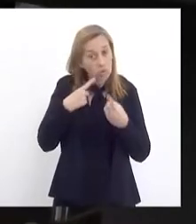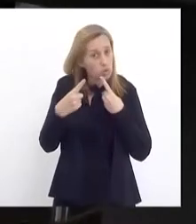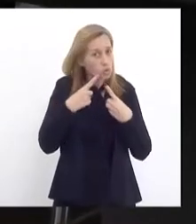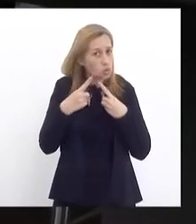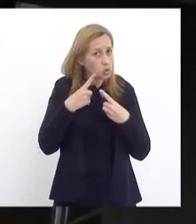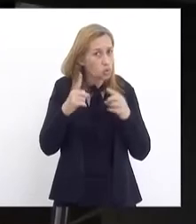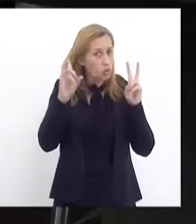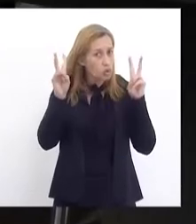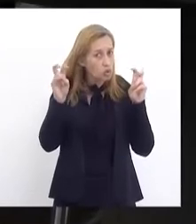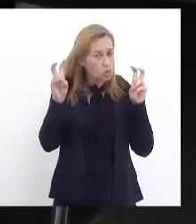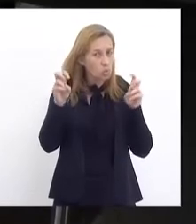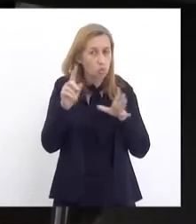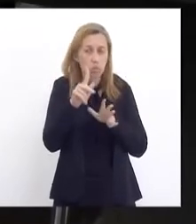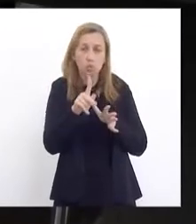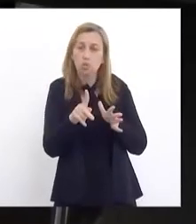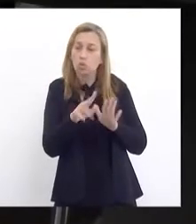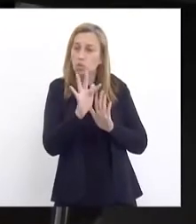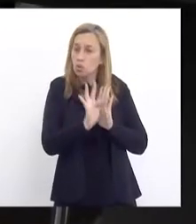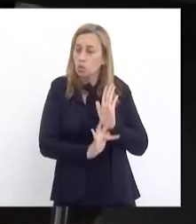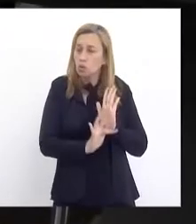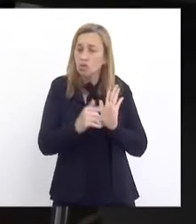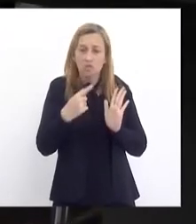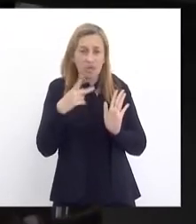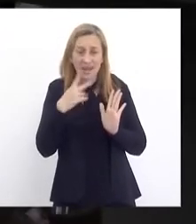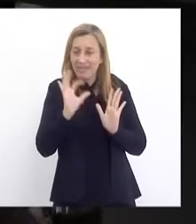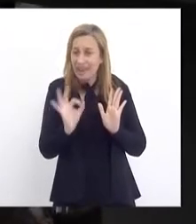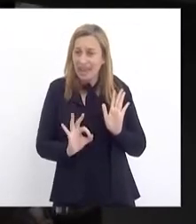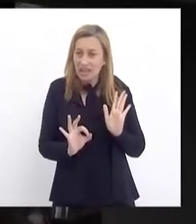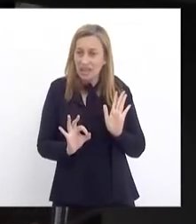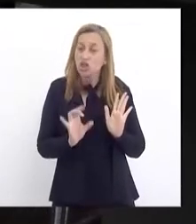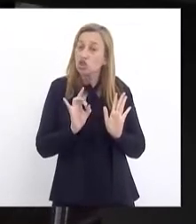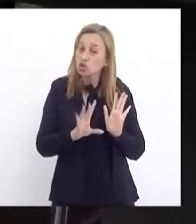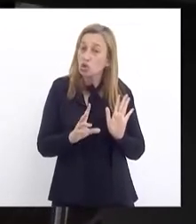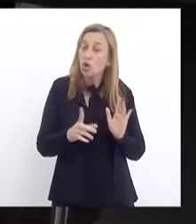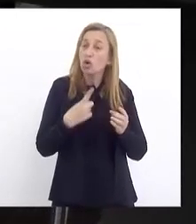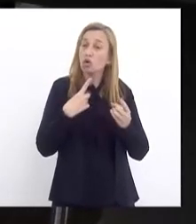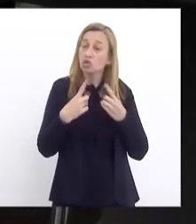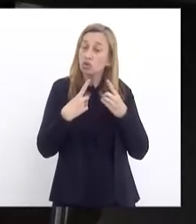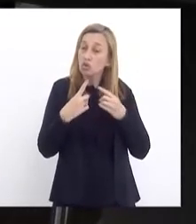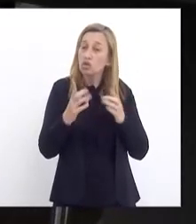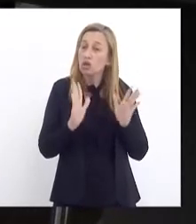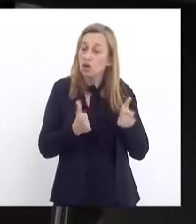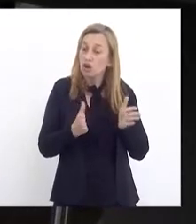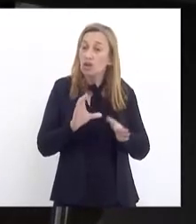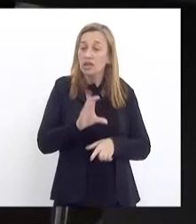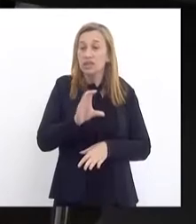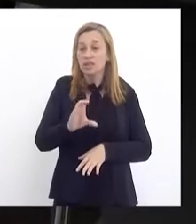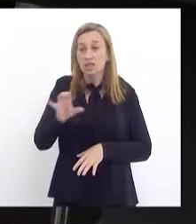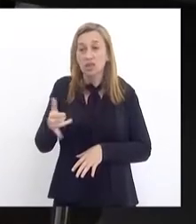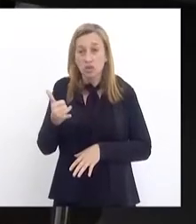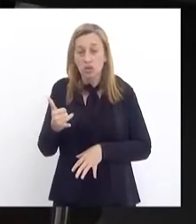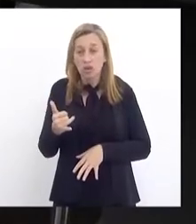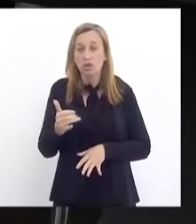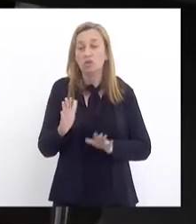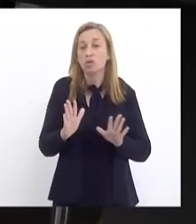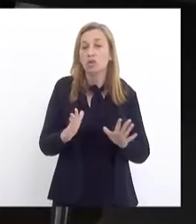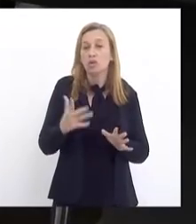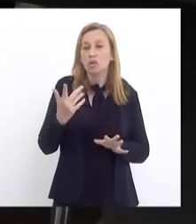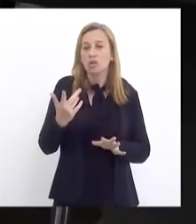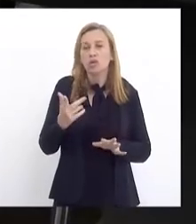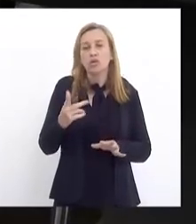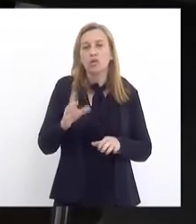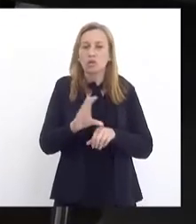da matéria, não falei sobre Angra, não falei nada, não discuti mérito, estou discutindo, por enquanto, aqui na CCJ, como cabe, é